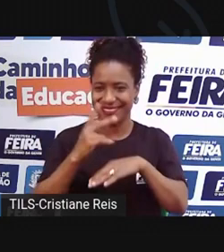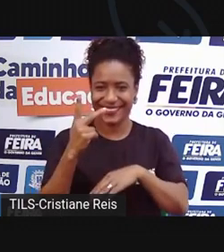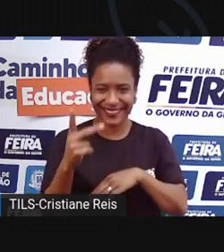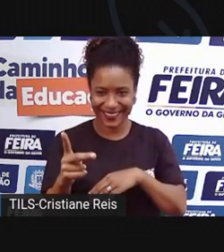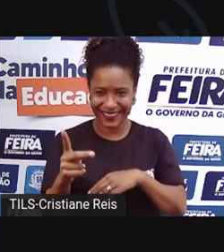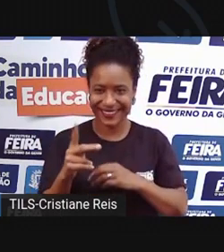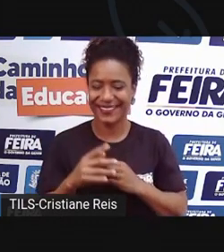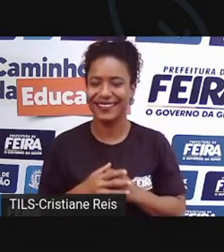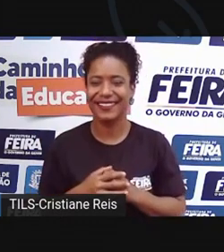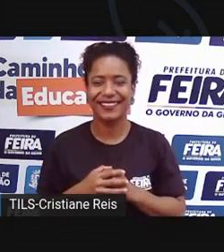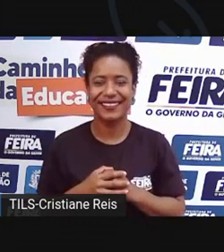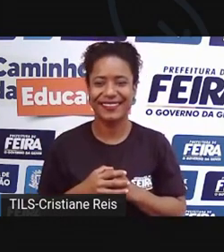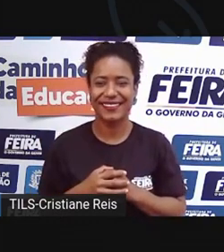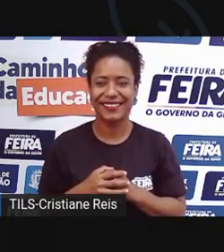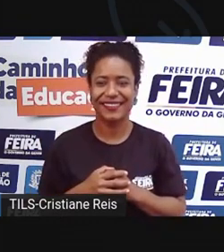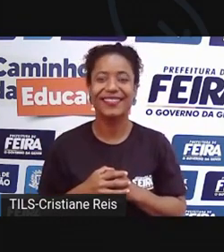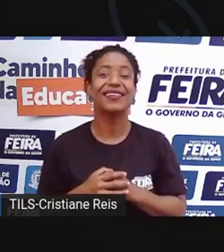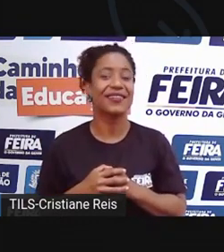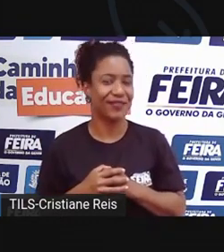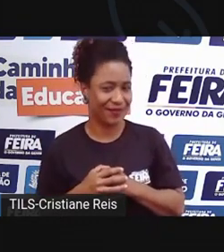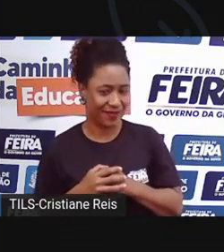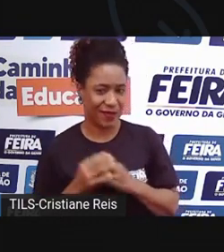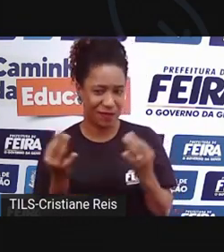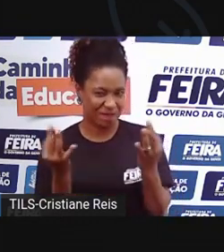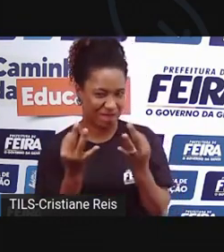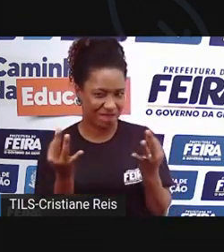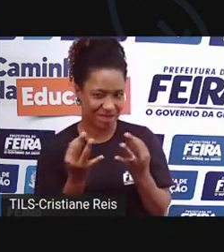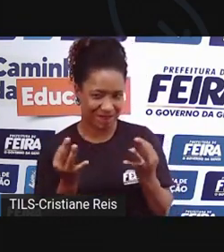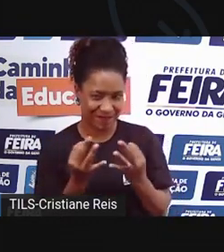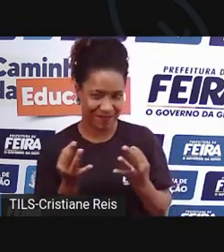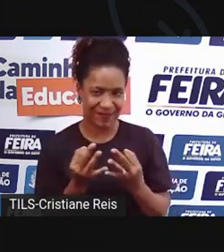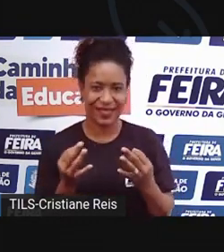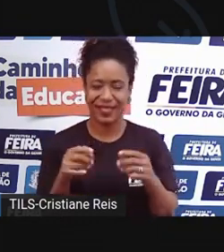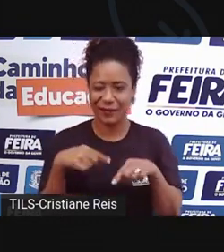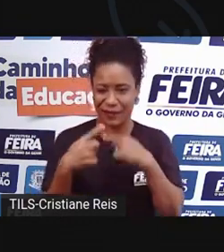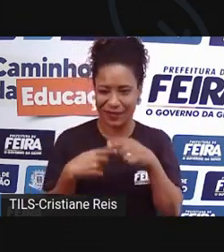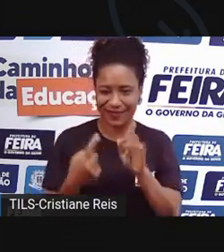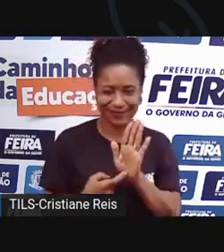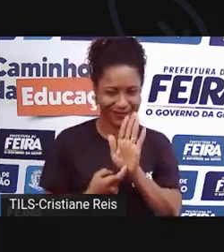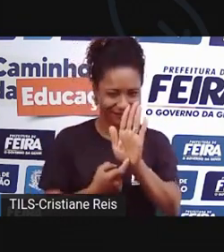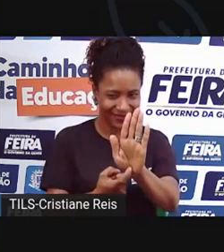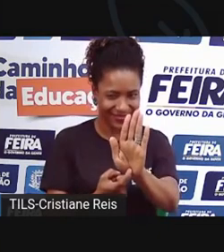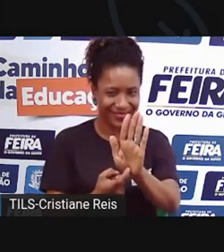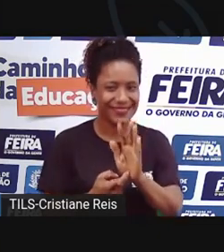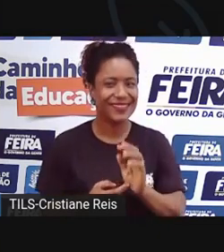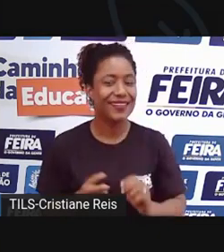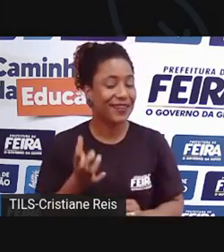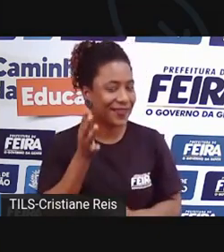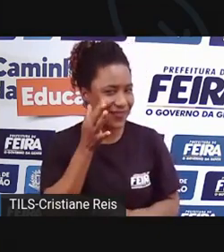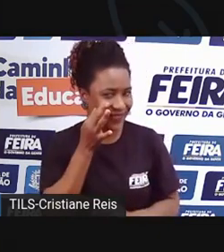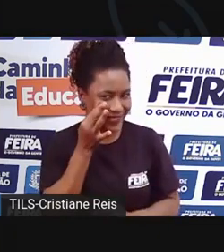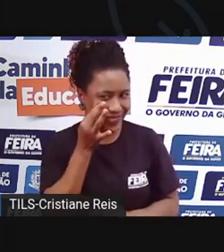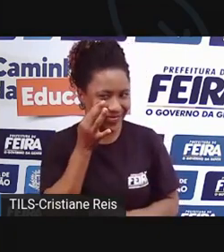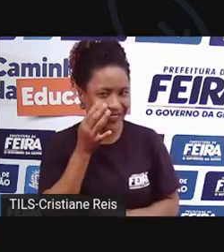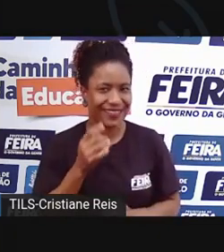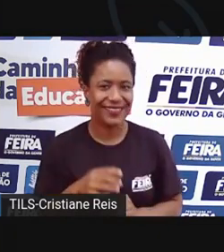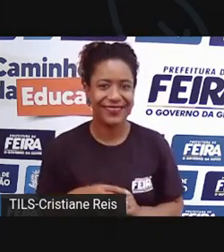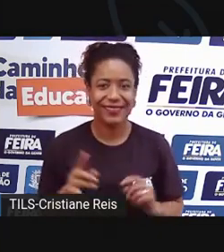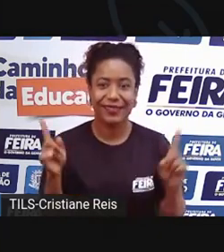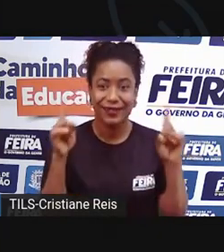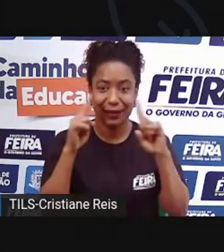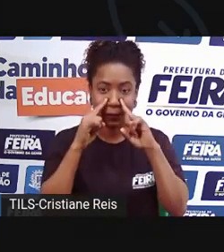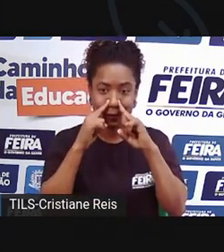Vão caprichando aí, que eu vou caprichando daqui. Já eu mostro como é que o meu tá ficando. E aí, nós temos o